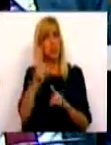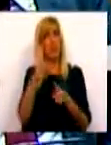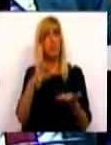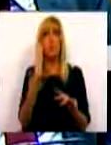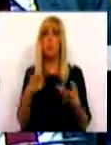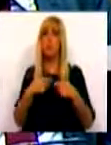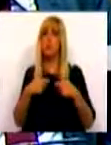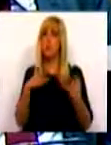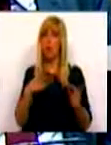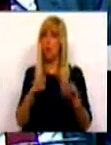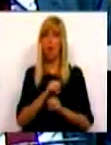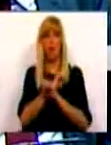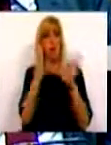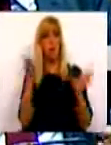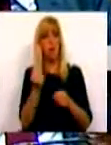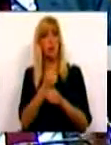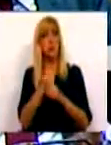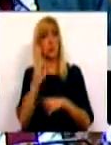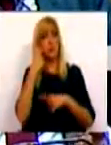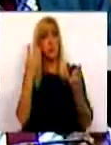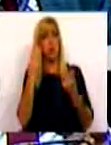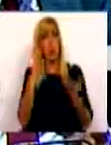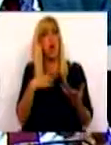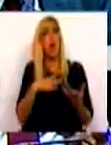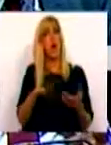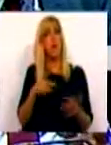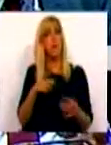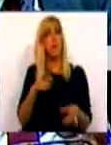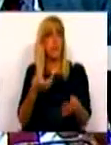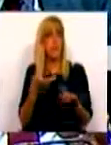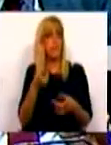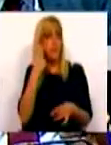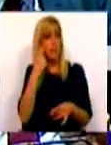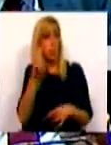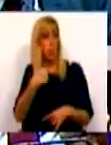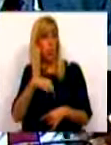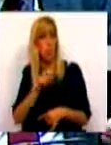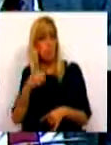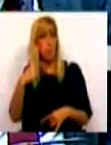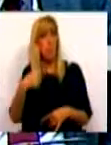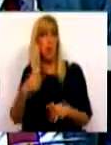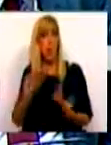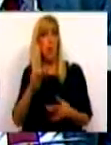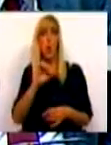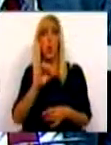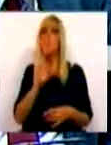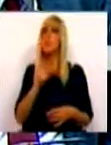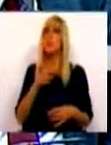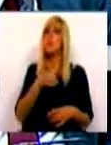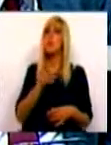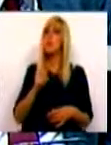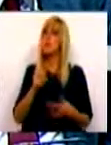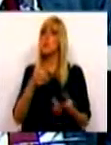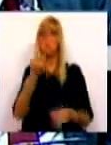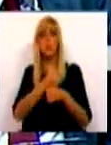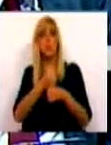é evidente que os serviços públicos requerem a nossa atenção todos os dias. E é por isso que temos mais 8.500 profissionais na saúde,